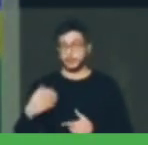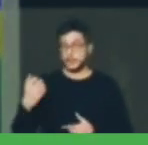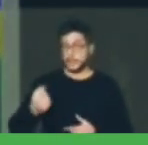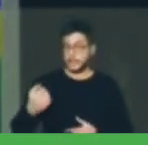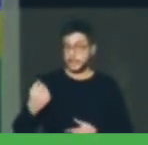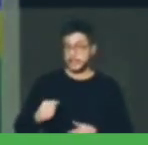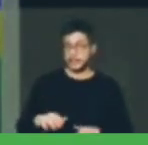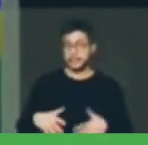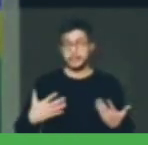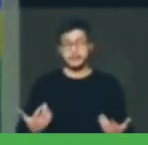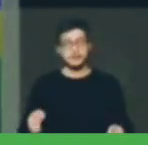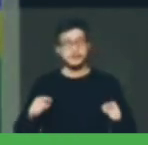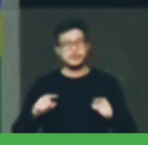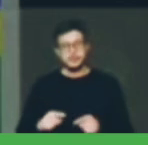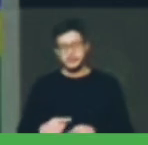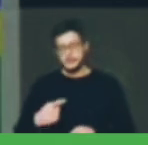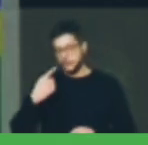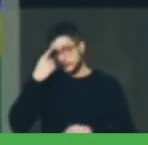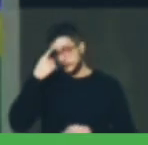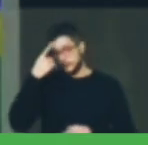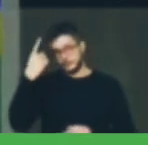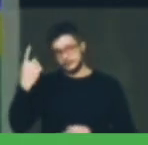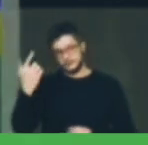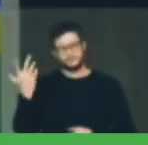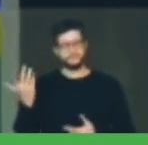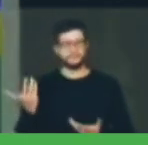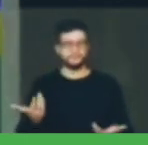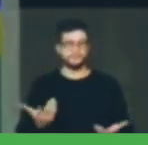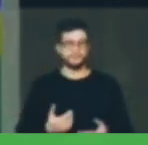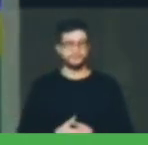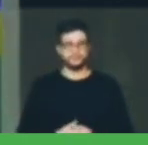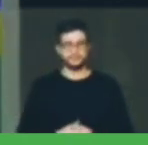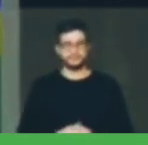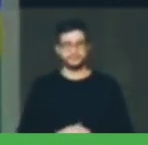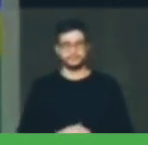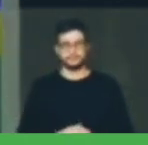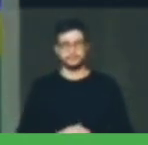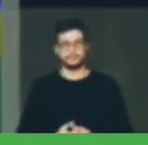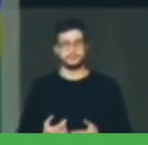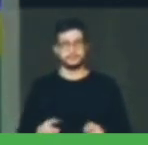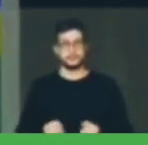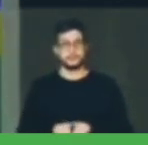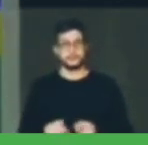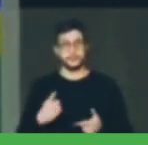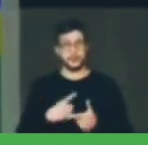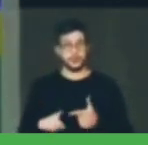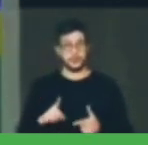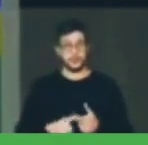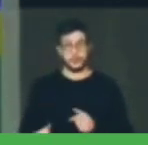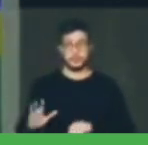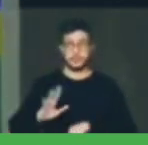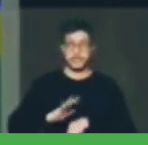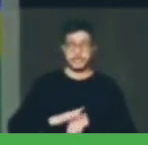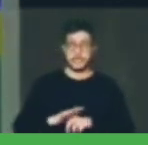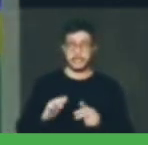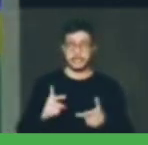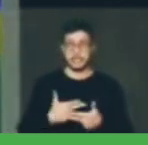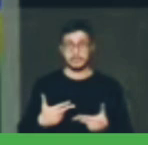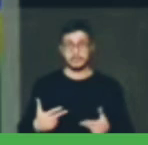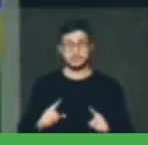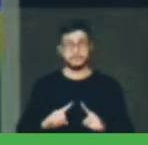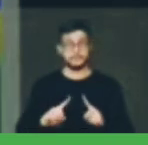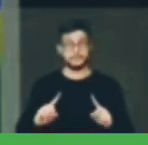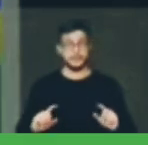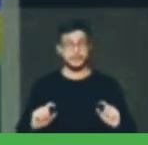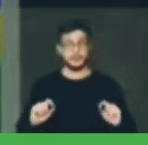Tudo narrativas e mais narrativas. O problema da carne. Mas todos eles estão vinculados ao